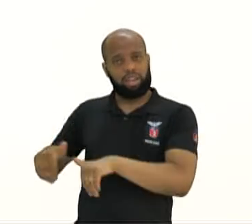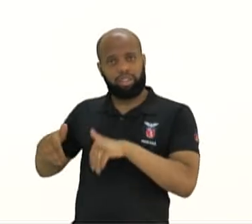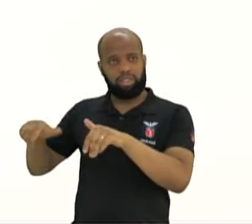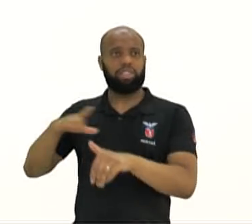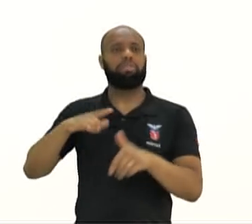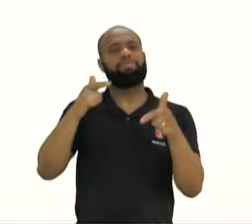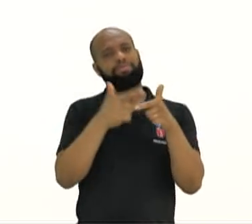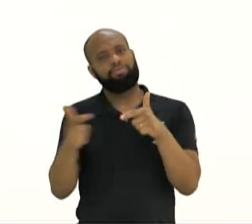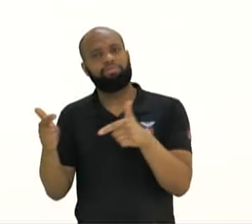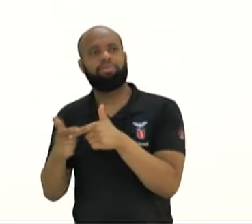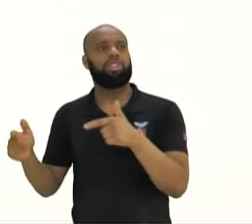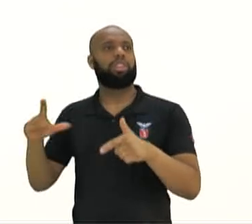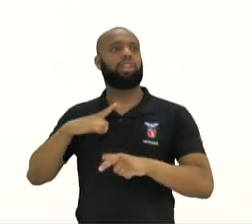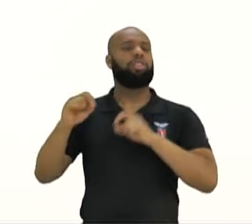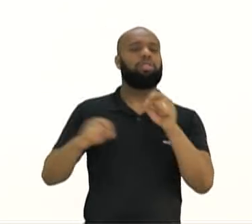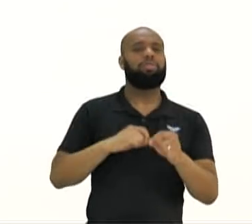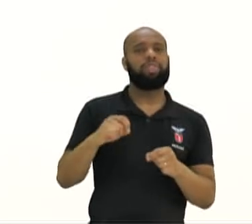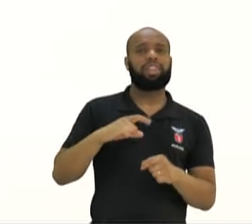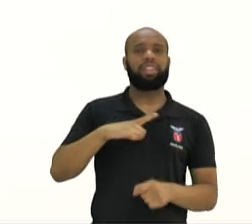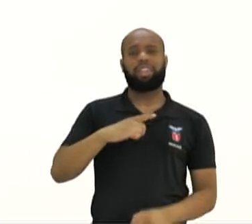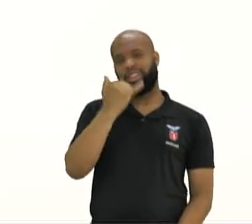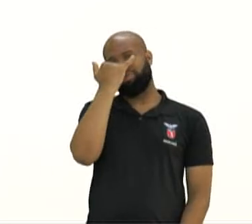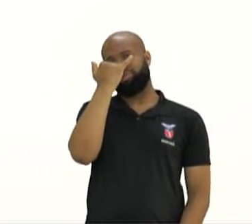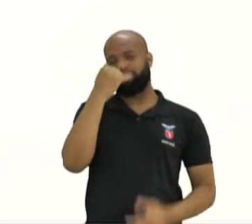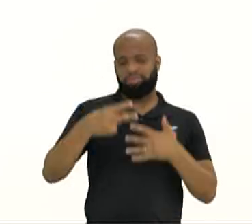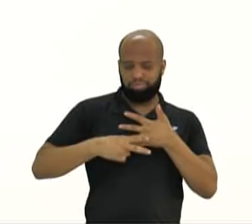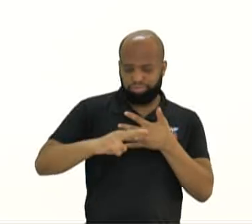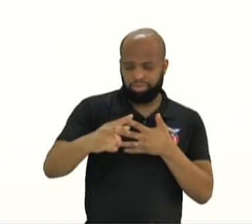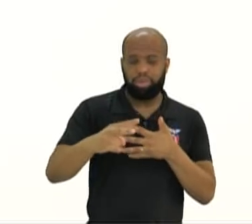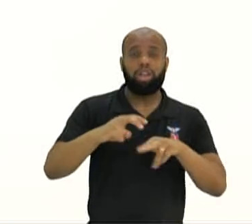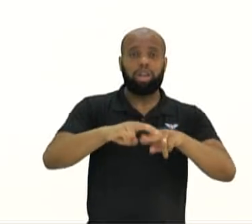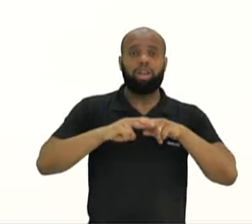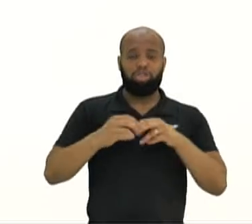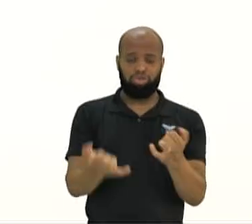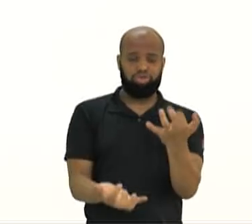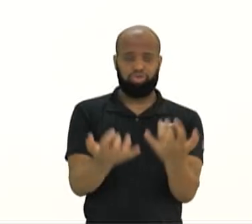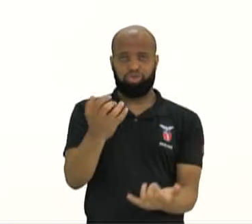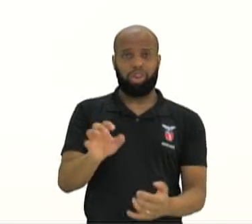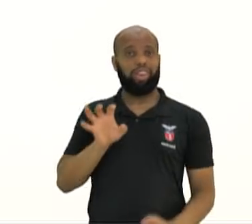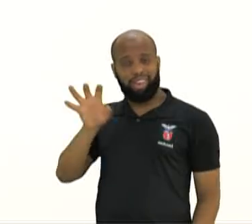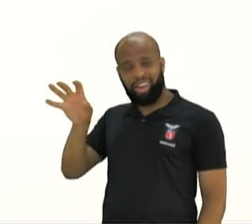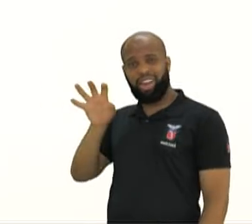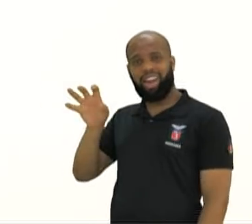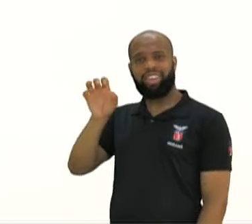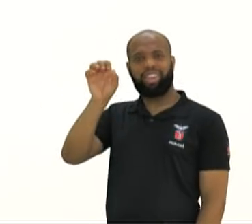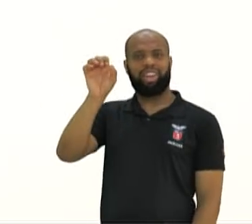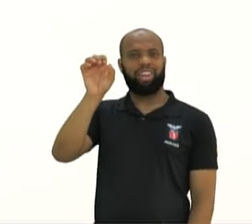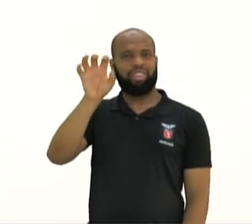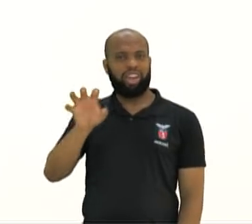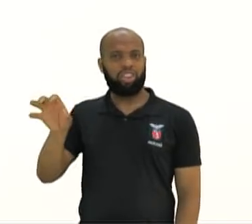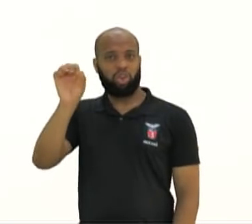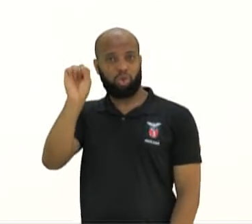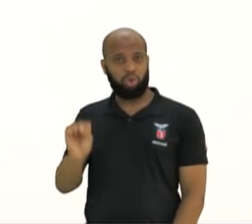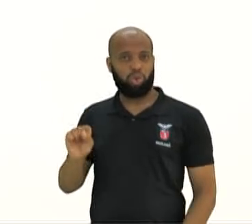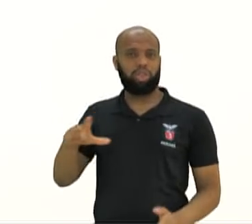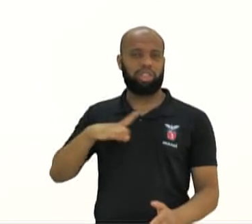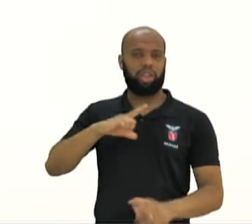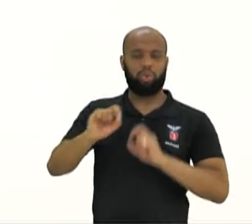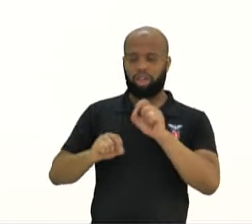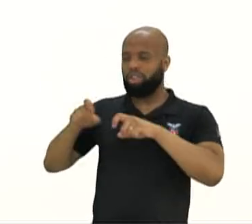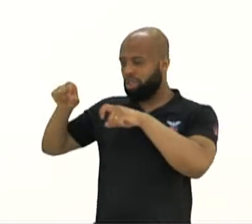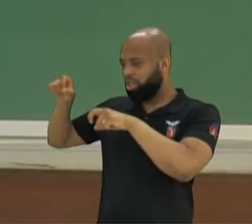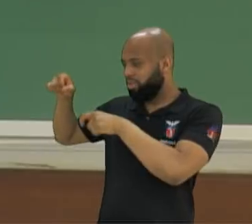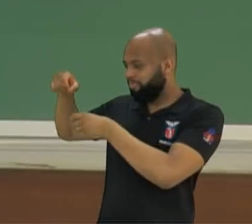também foram os mais afetados pelo fogo, nessa região onde estão os maiores pecuaristas. E justamente lá